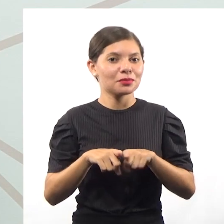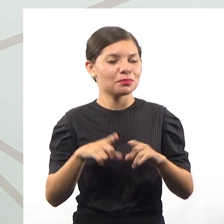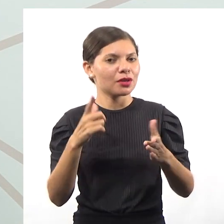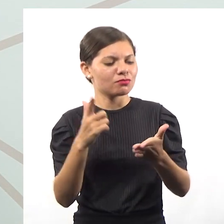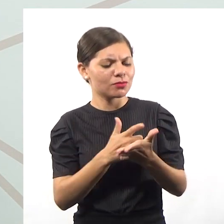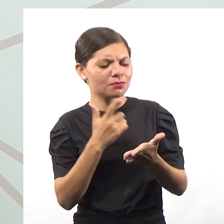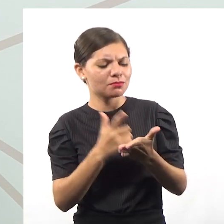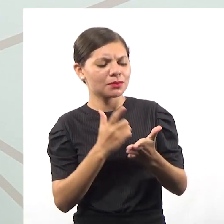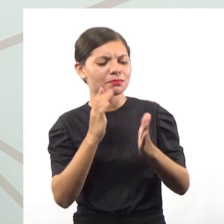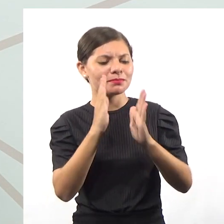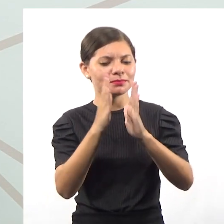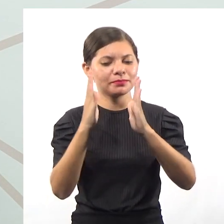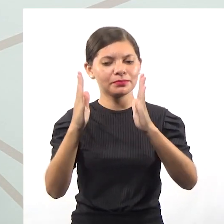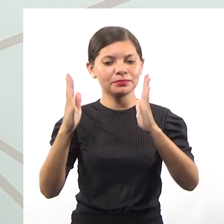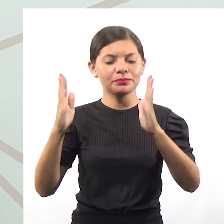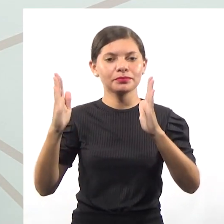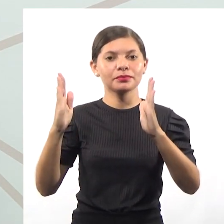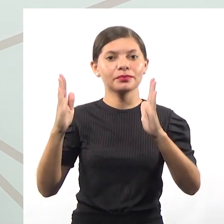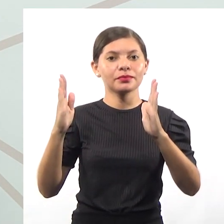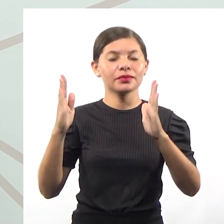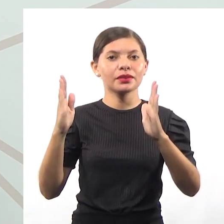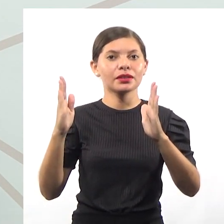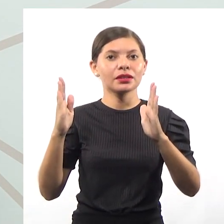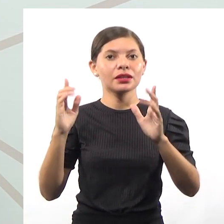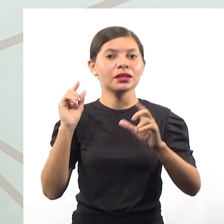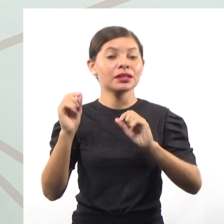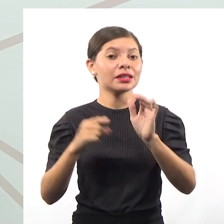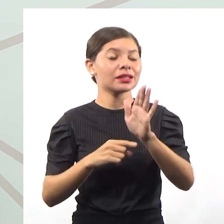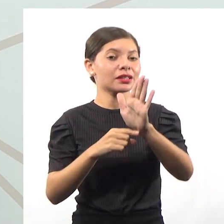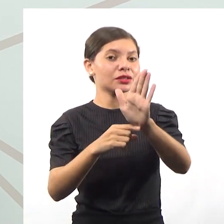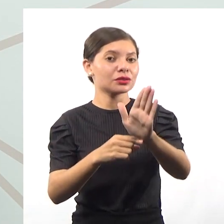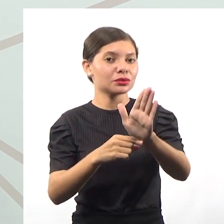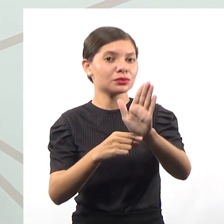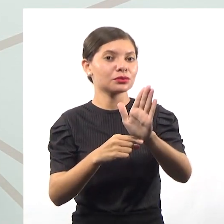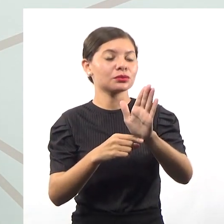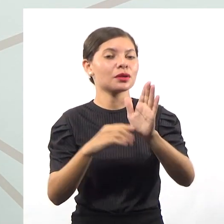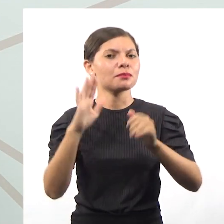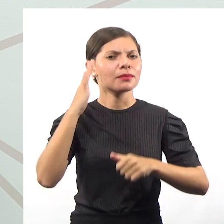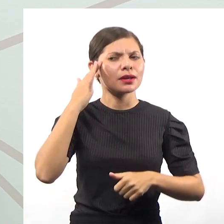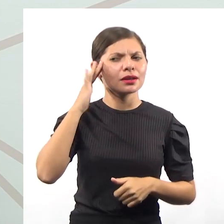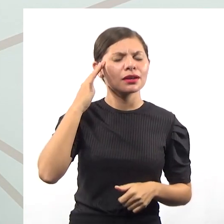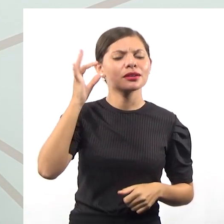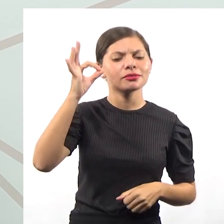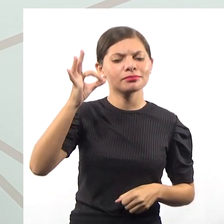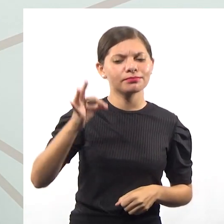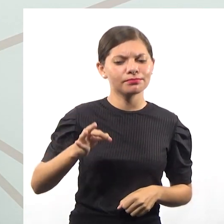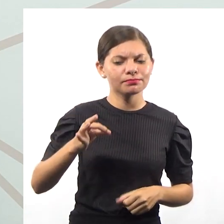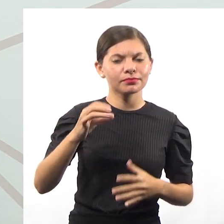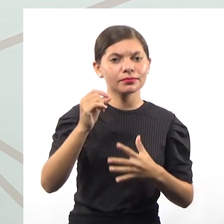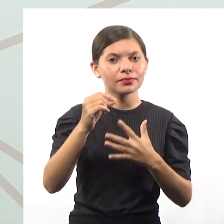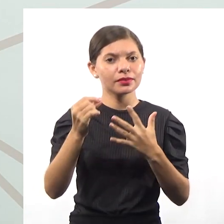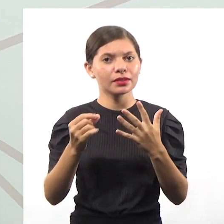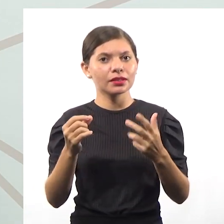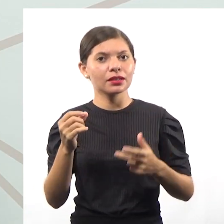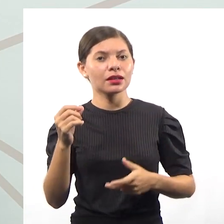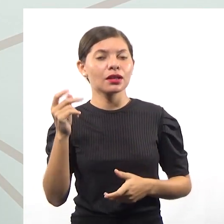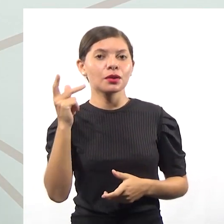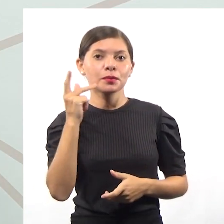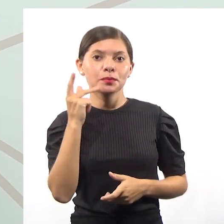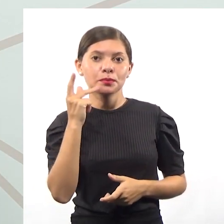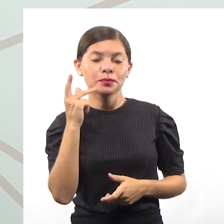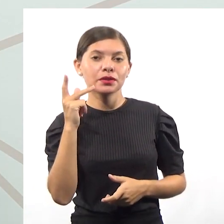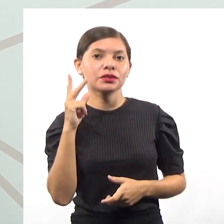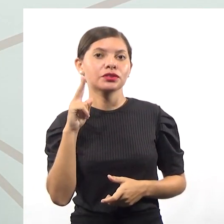tem os livros na biblioteca virtual que fazem, né, e dão subsídio para a compreensão dessa etapa, como